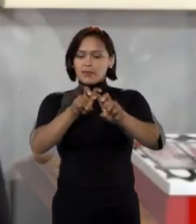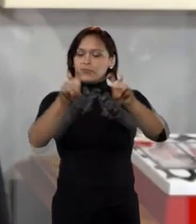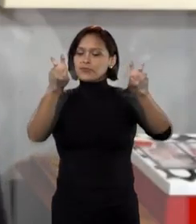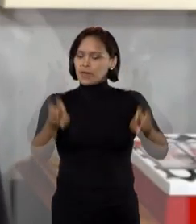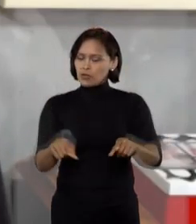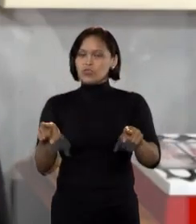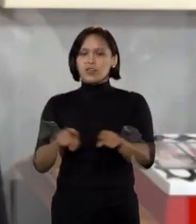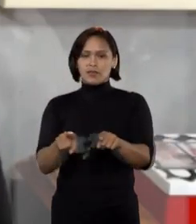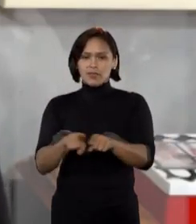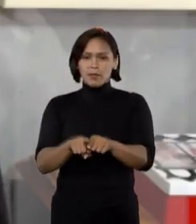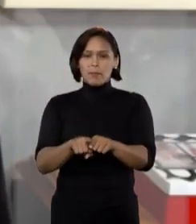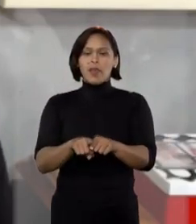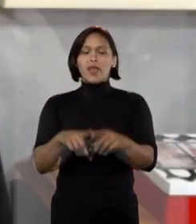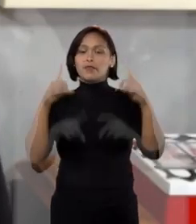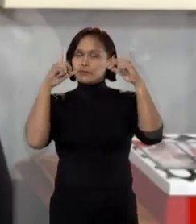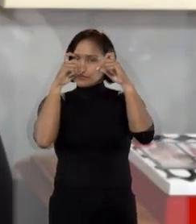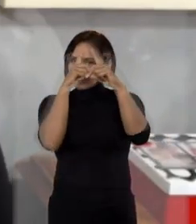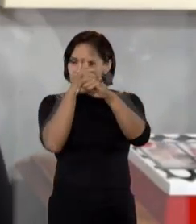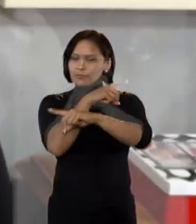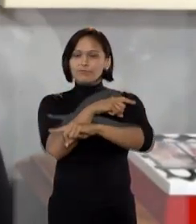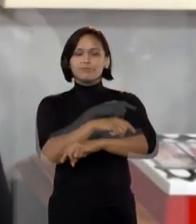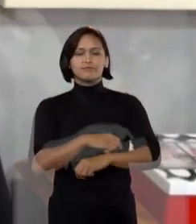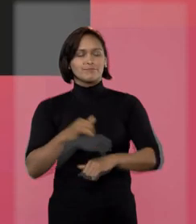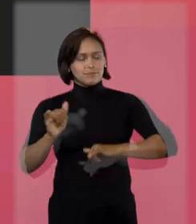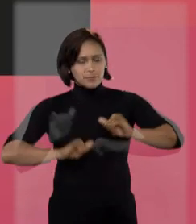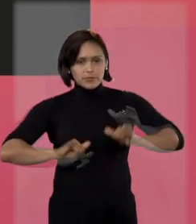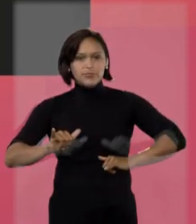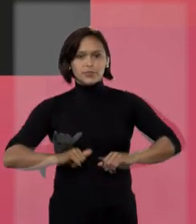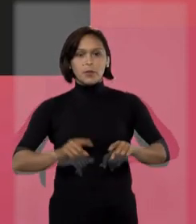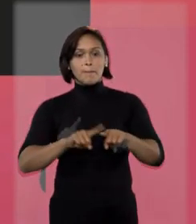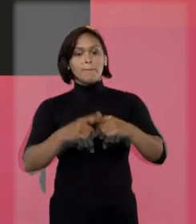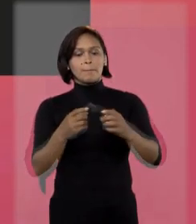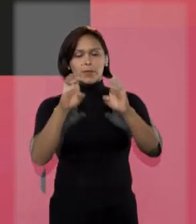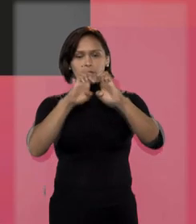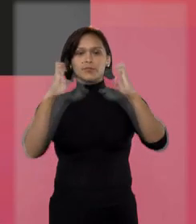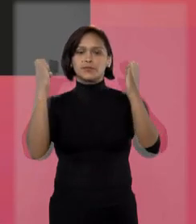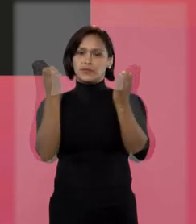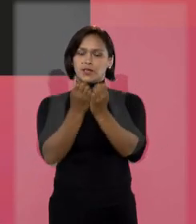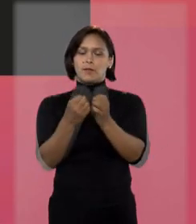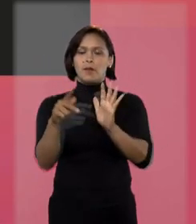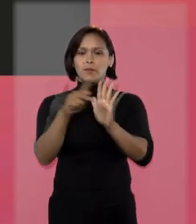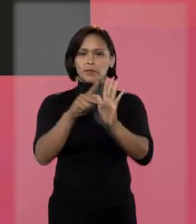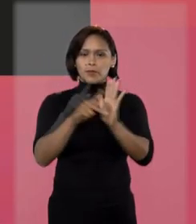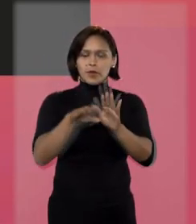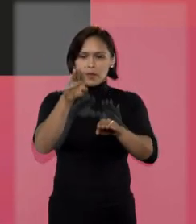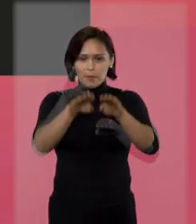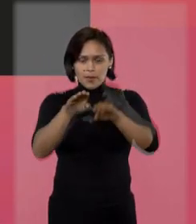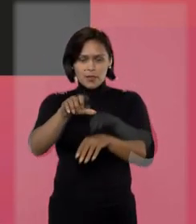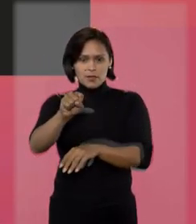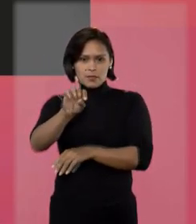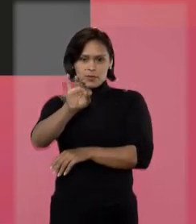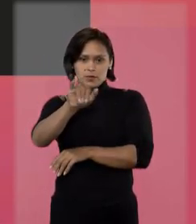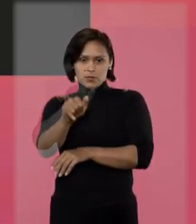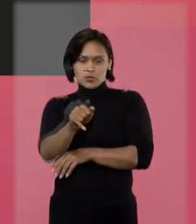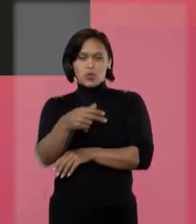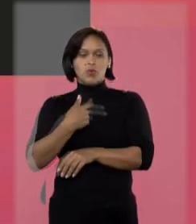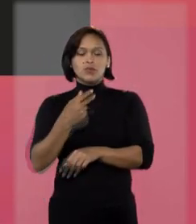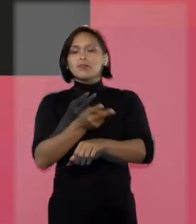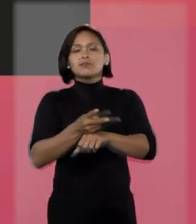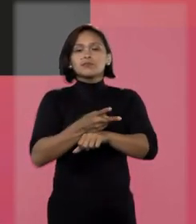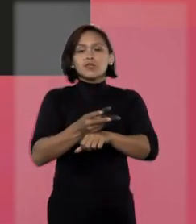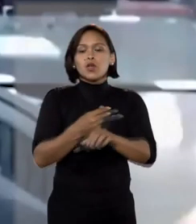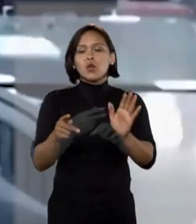também, foi muito difícil, foi muito penoso. O seminário faz parte do programa Equilibra STJ, que busca, como